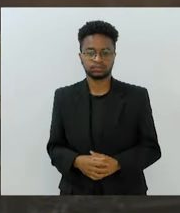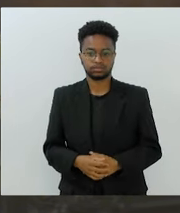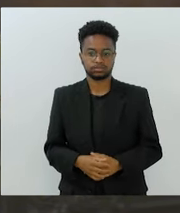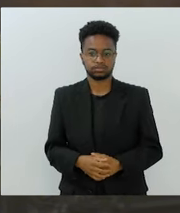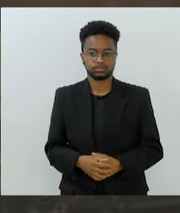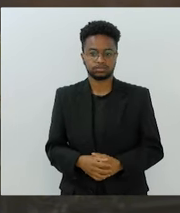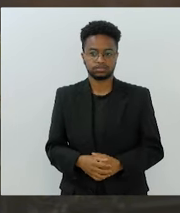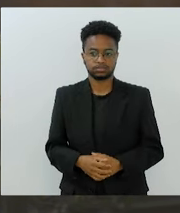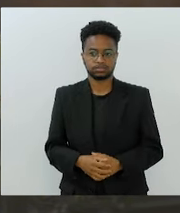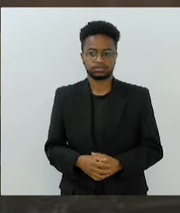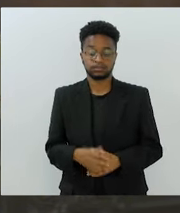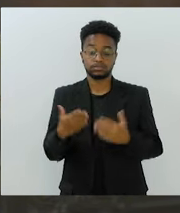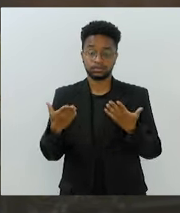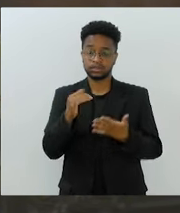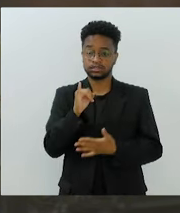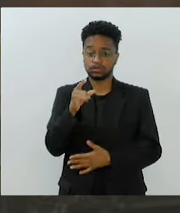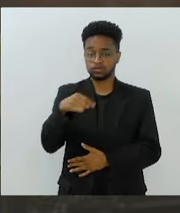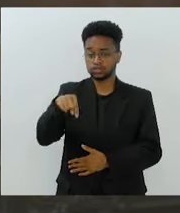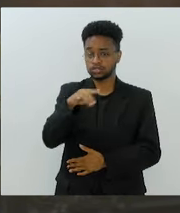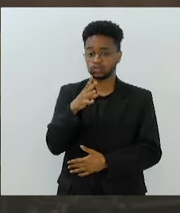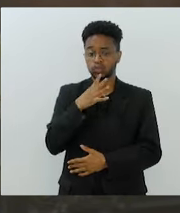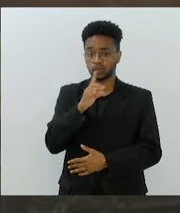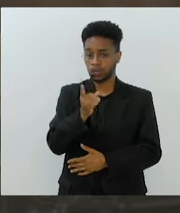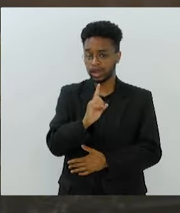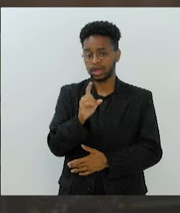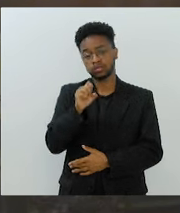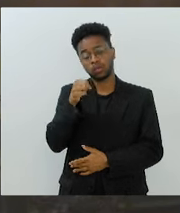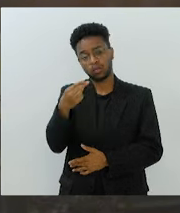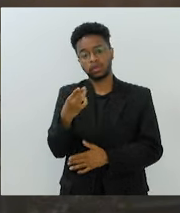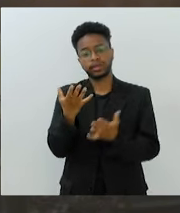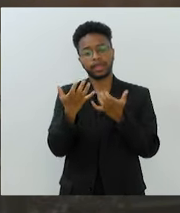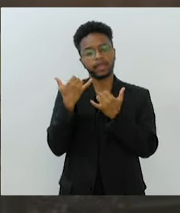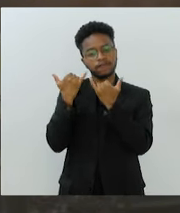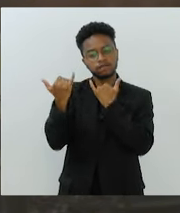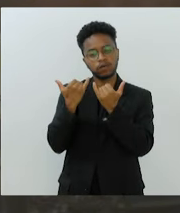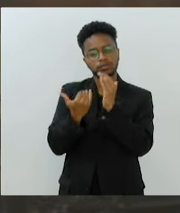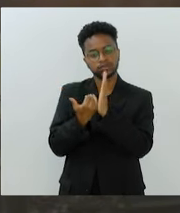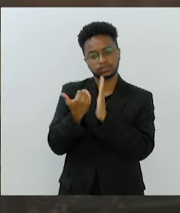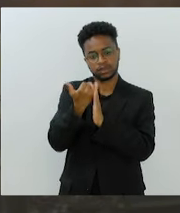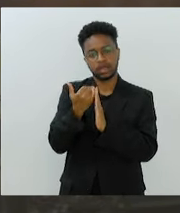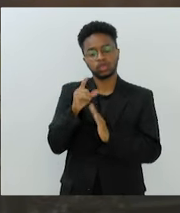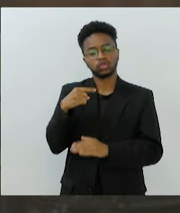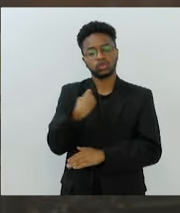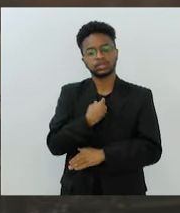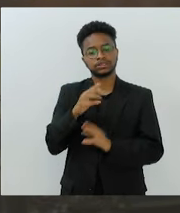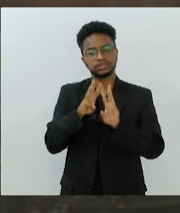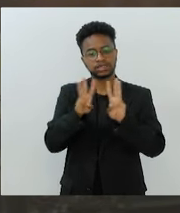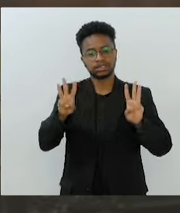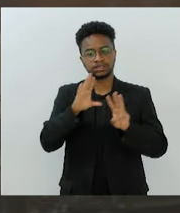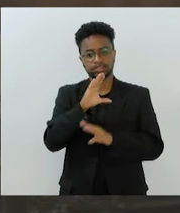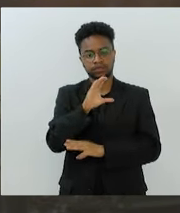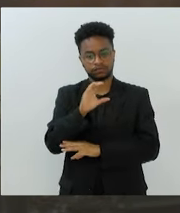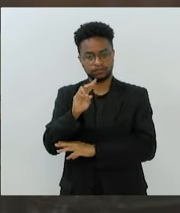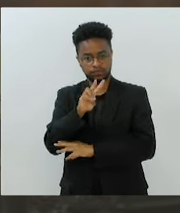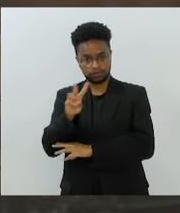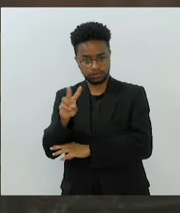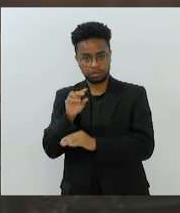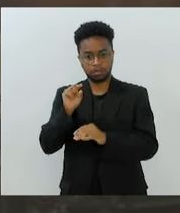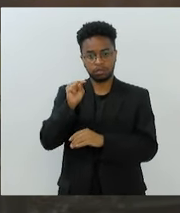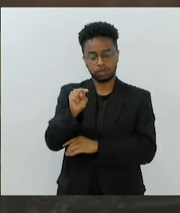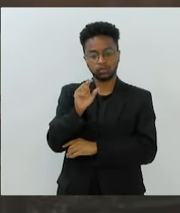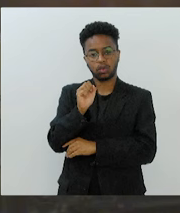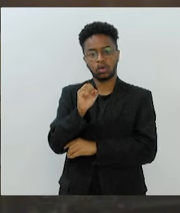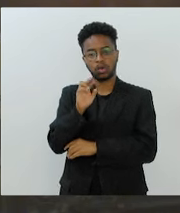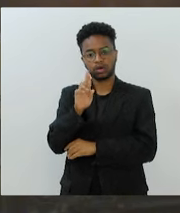quem não conhece ou queira ter mais informações, o nosso site é cvv.org.br. Mas os